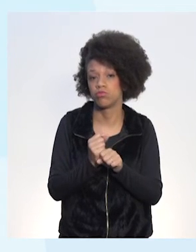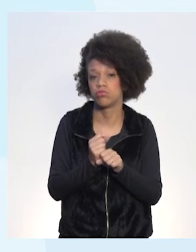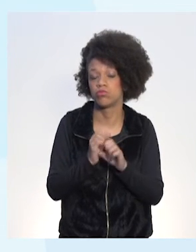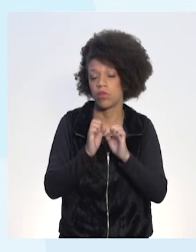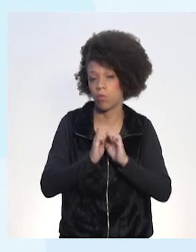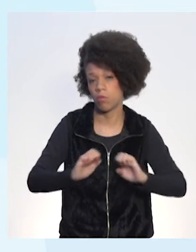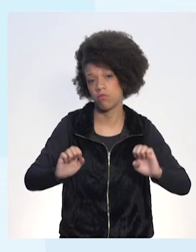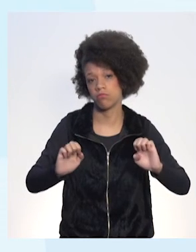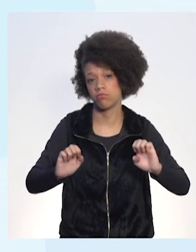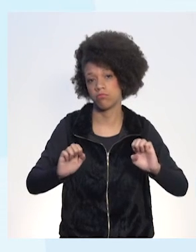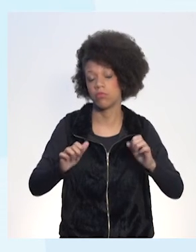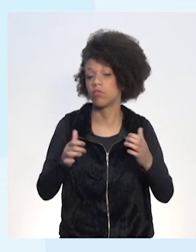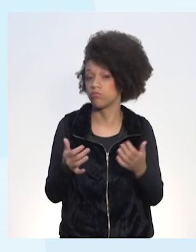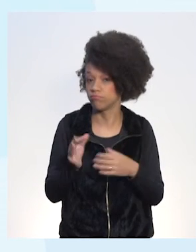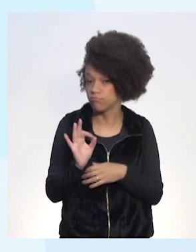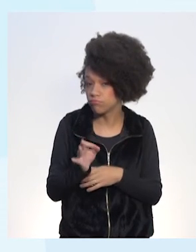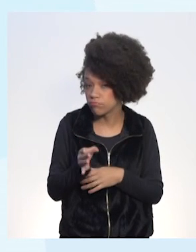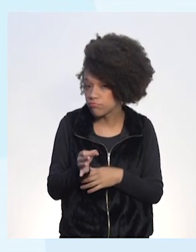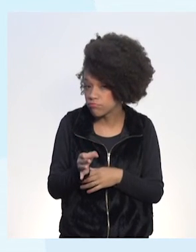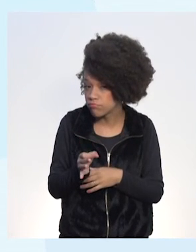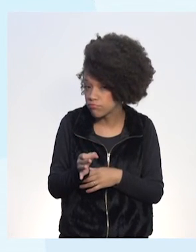equação, correto?